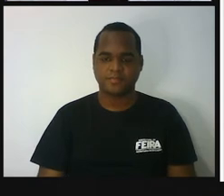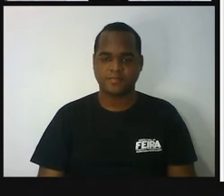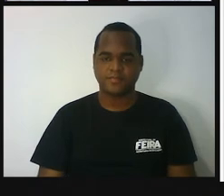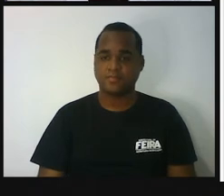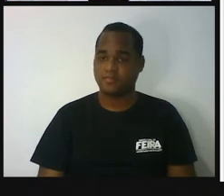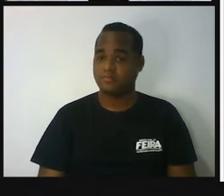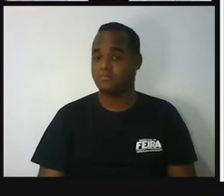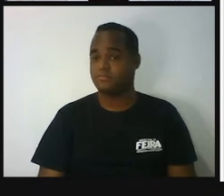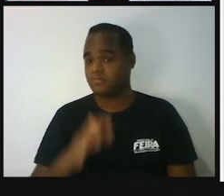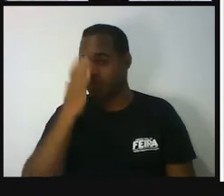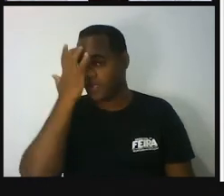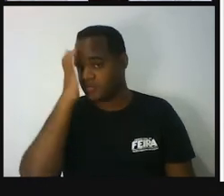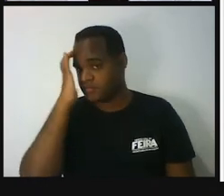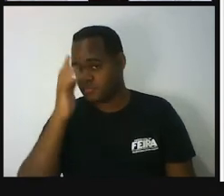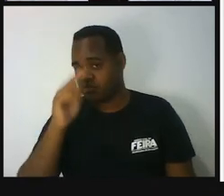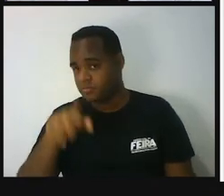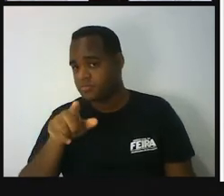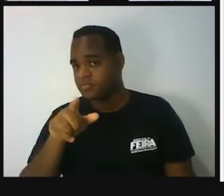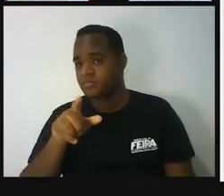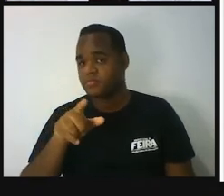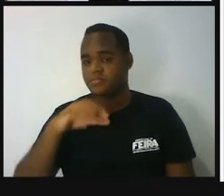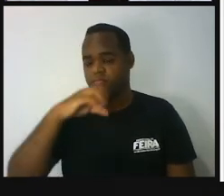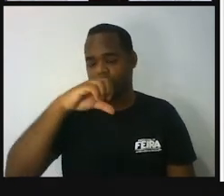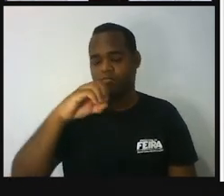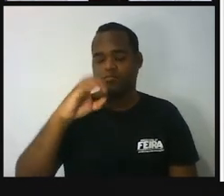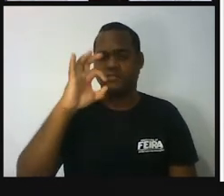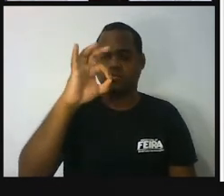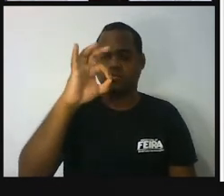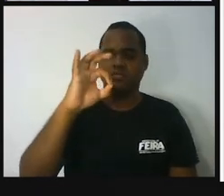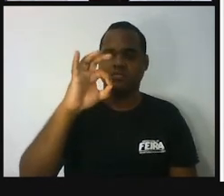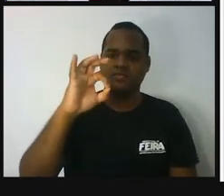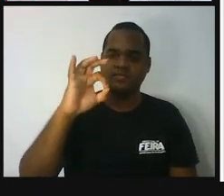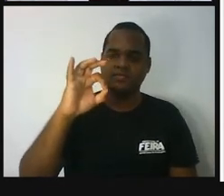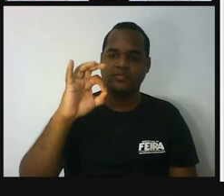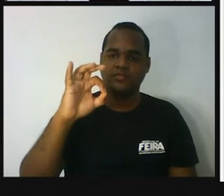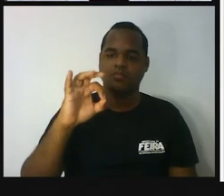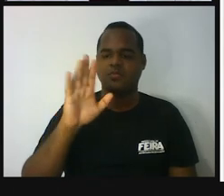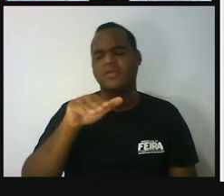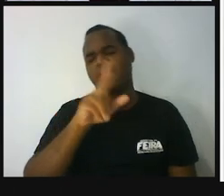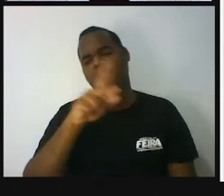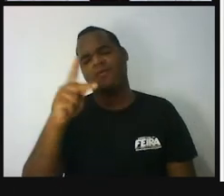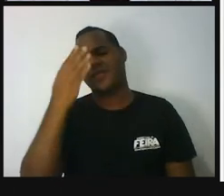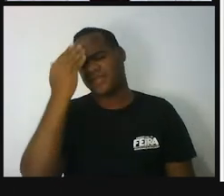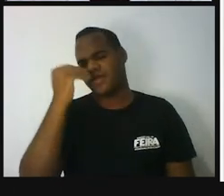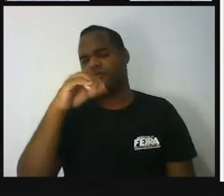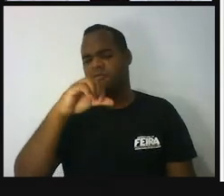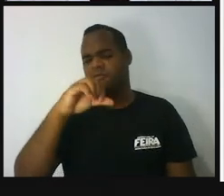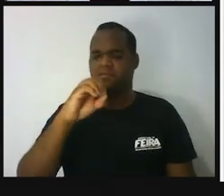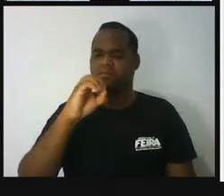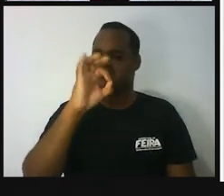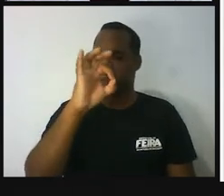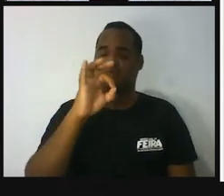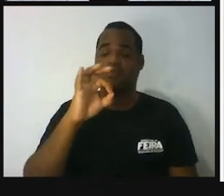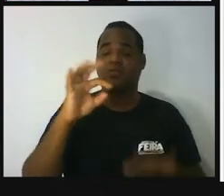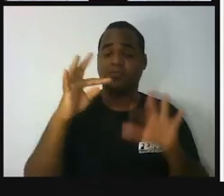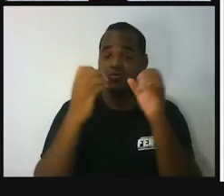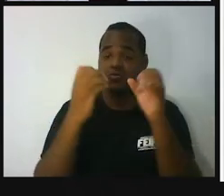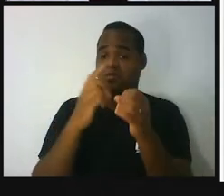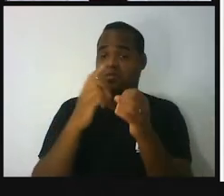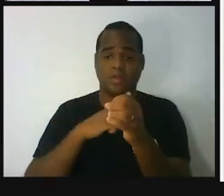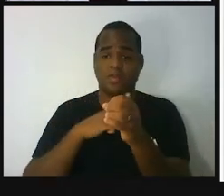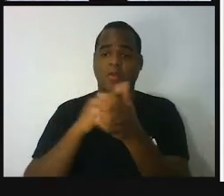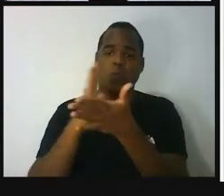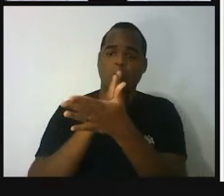Será que é 90 graus? Ah, professor, é claro que é 90 graus. Todas as aberturas aí